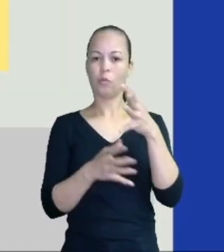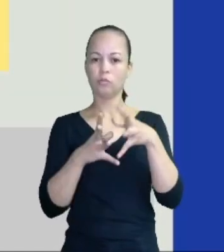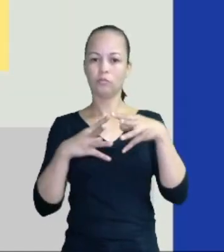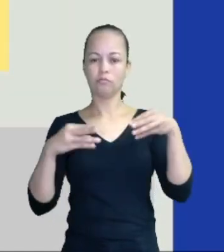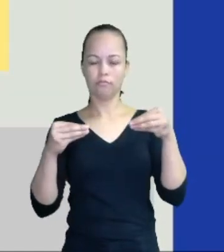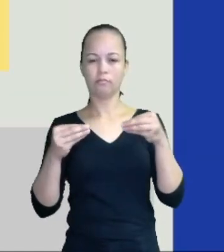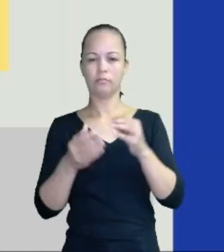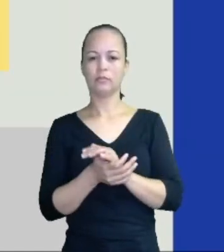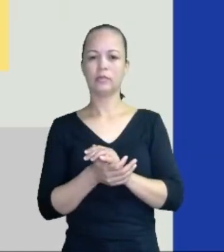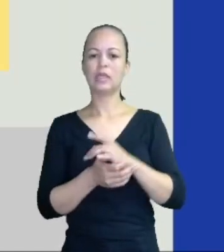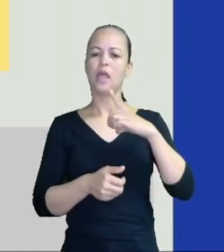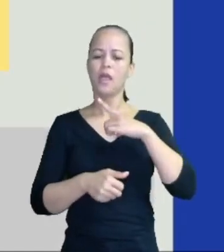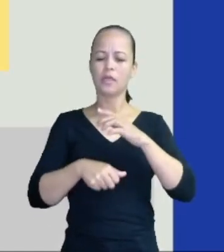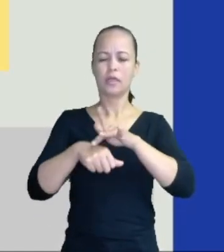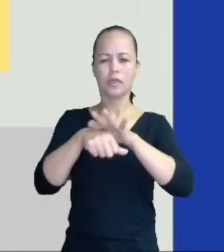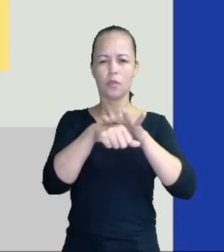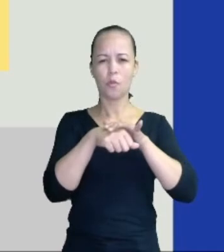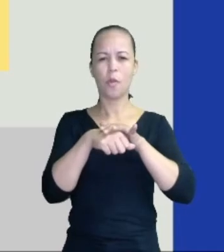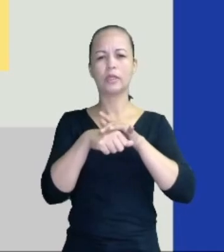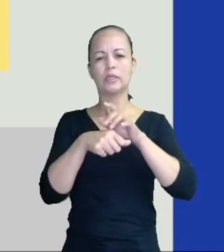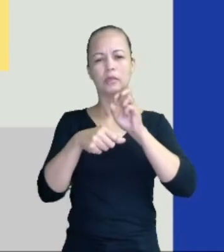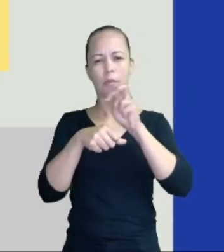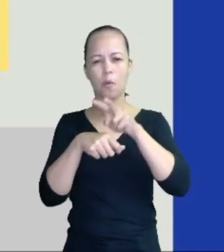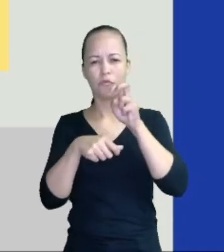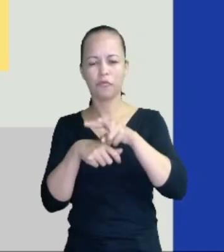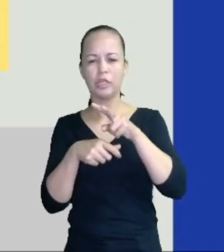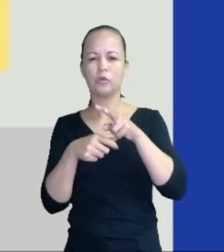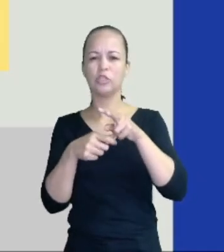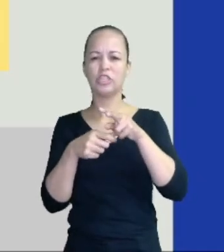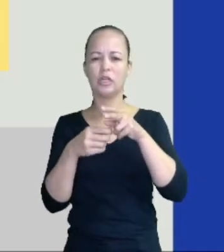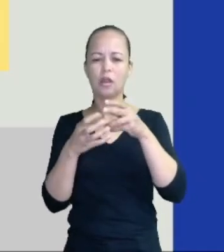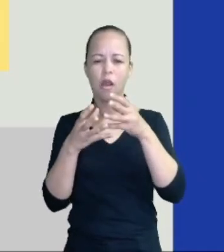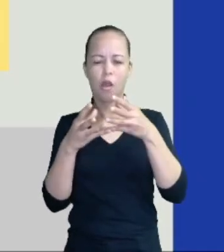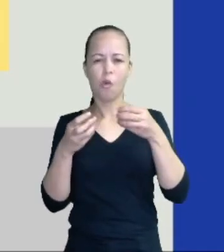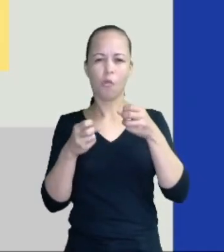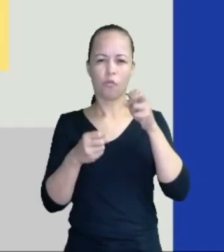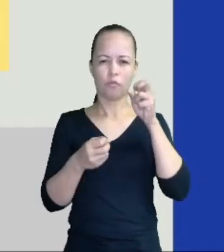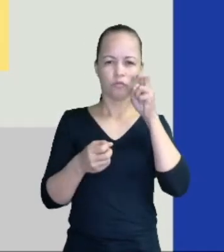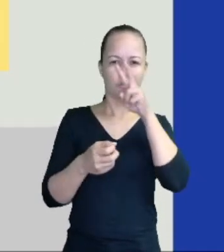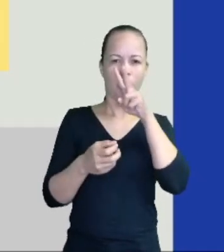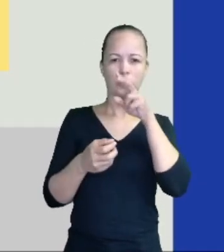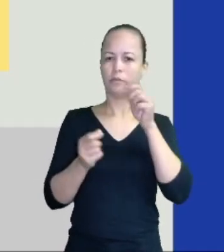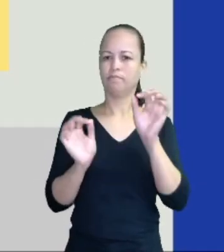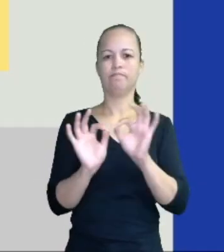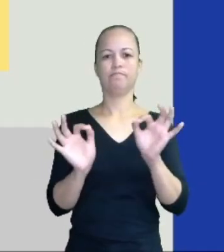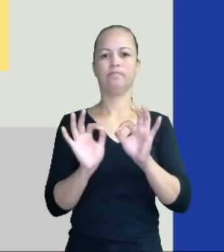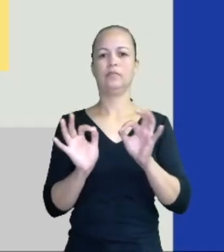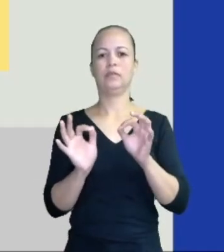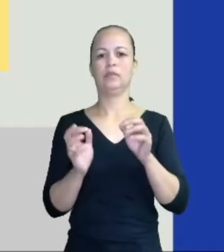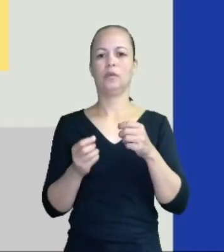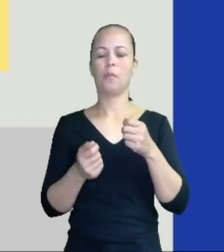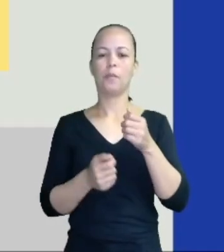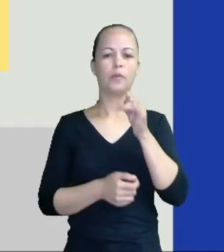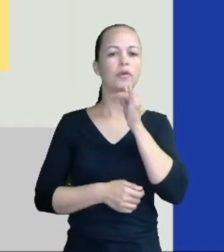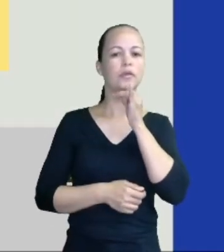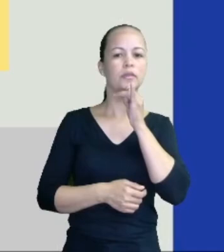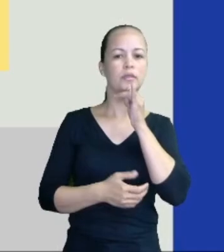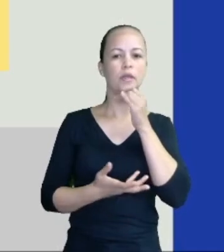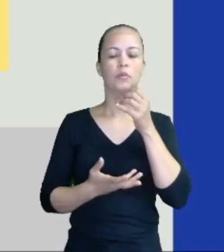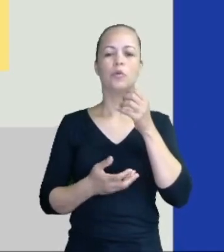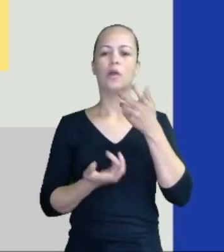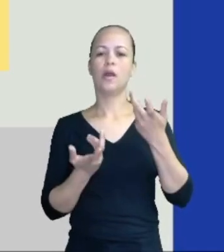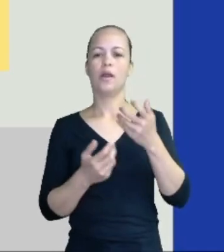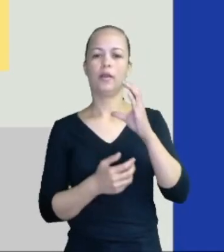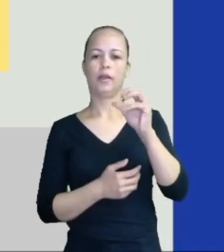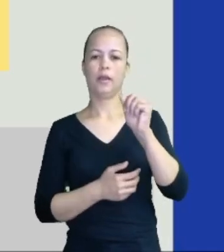Existem doenças causadas pelos vírus que não têm mais um efeito tão forte, por causa do uso das vacinas, como, por exemplo, o sarampo, a